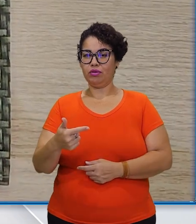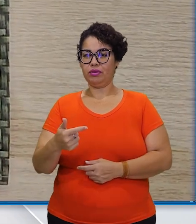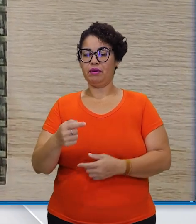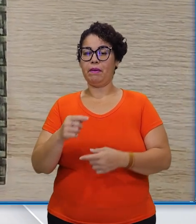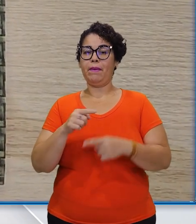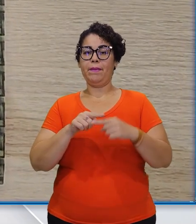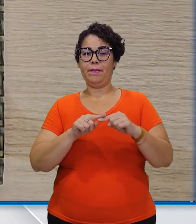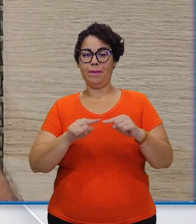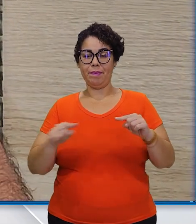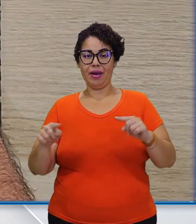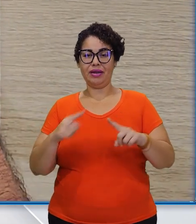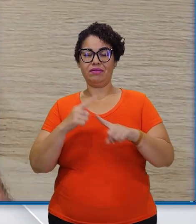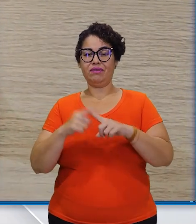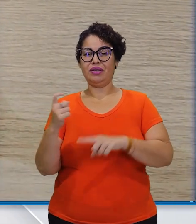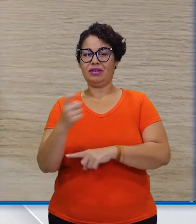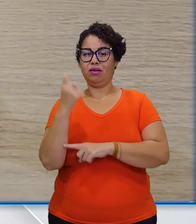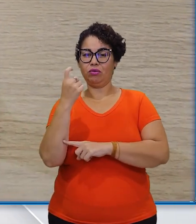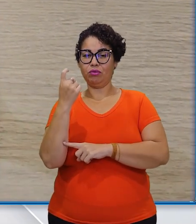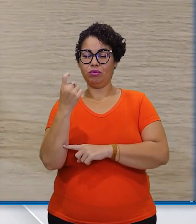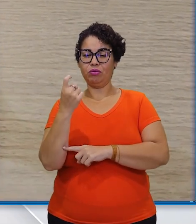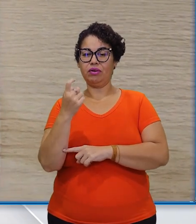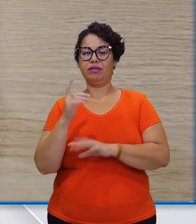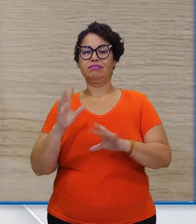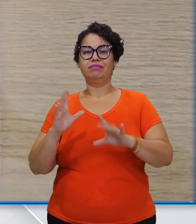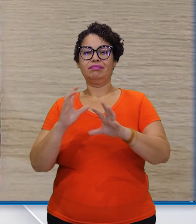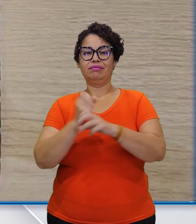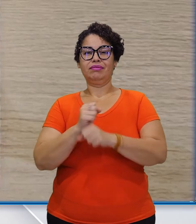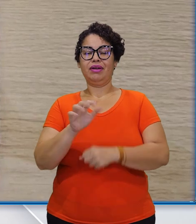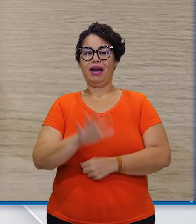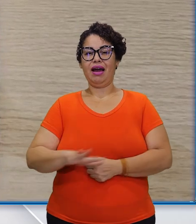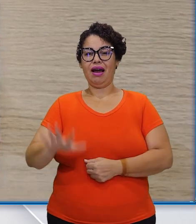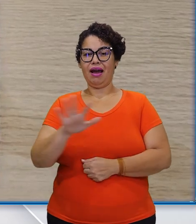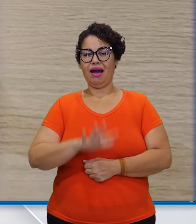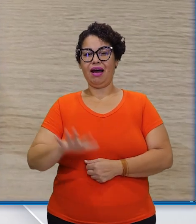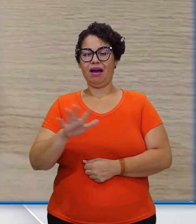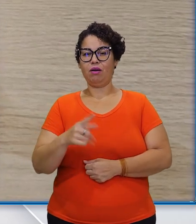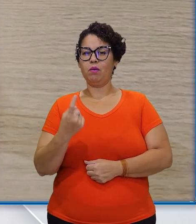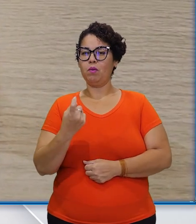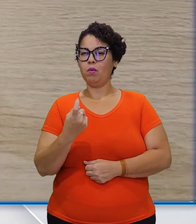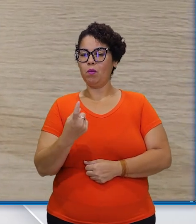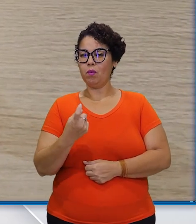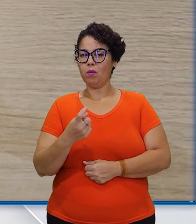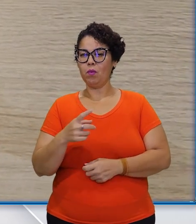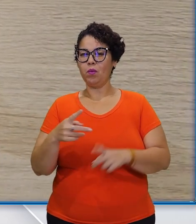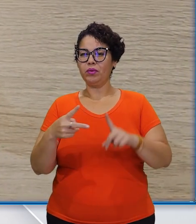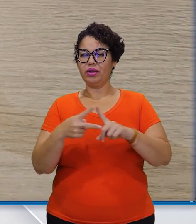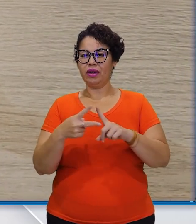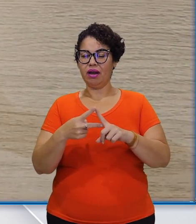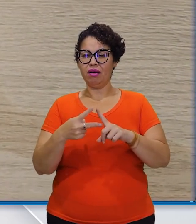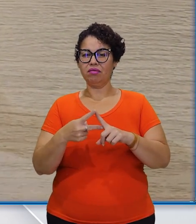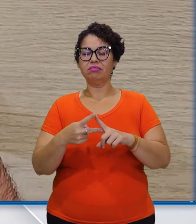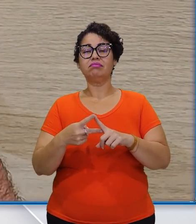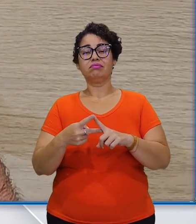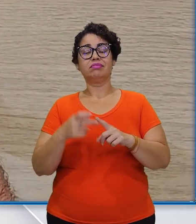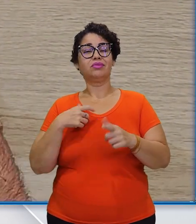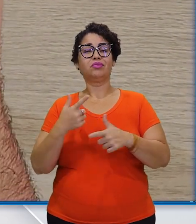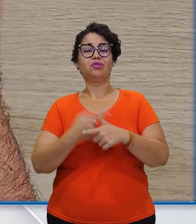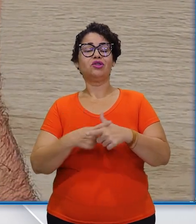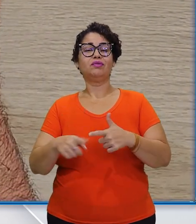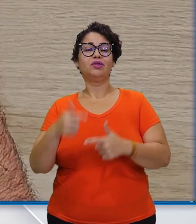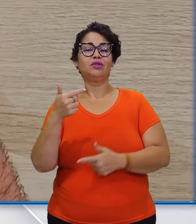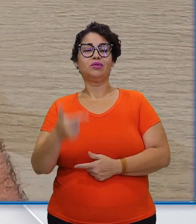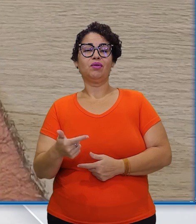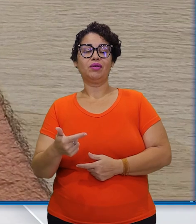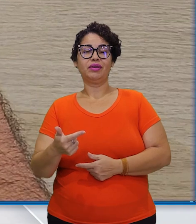Eu fiz a sua base vezes a sua altura. Para calcular a área de apenas um desses triângulos, basta dividir